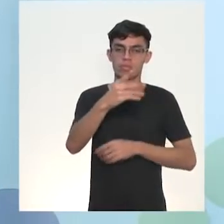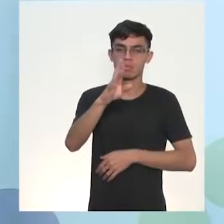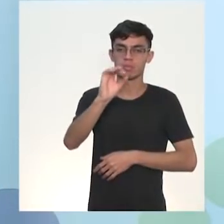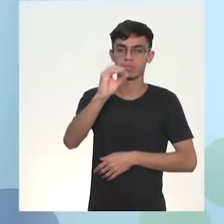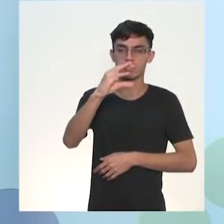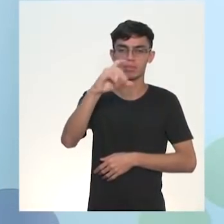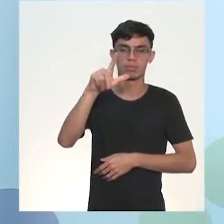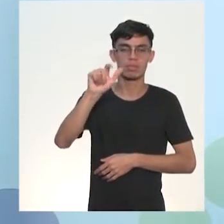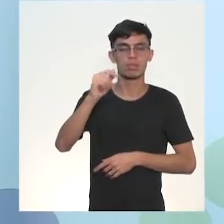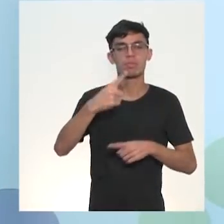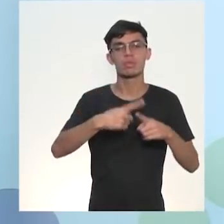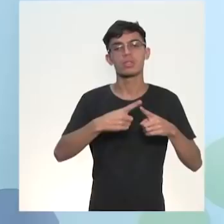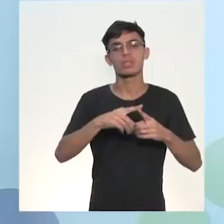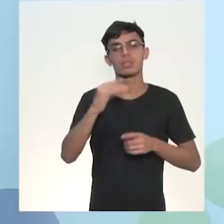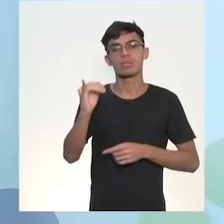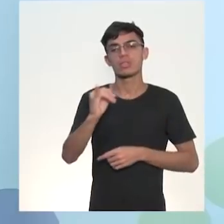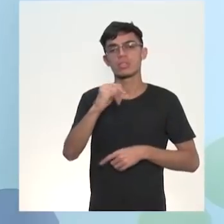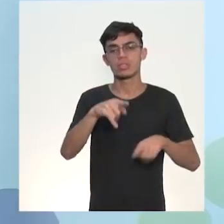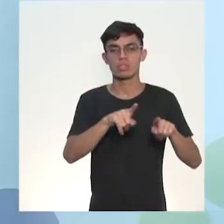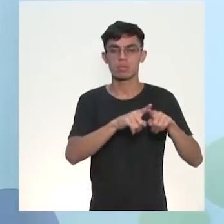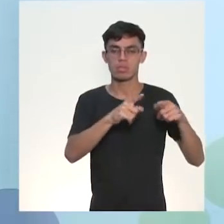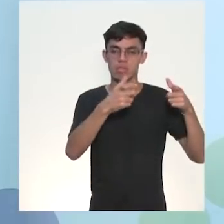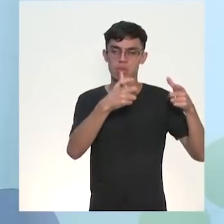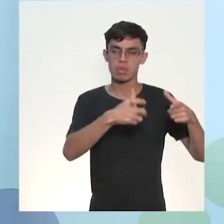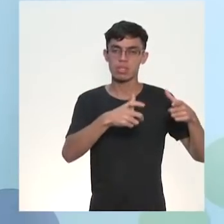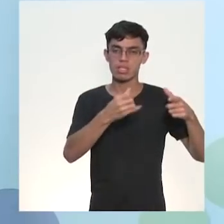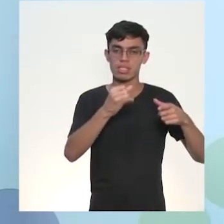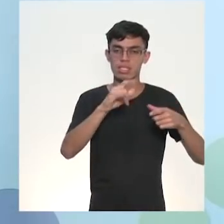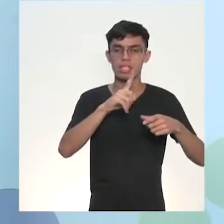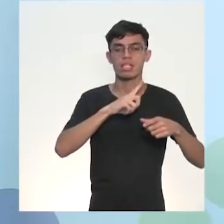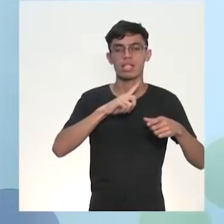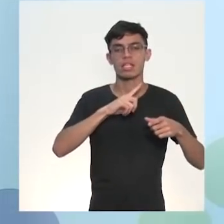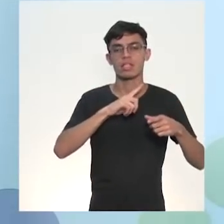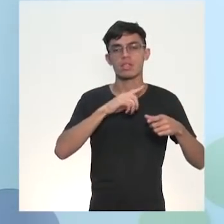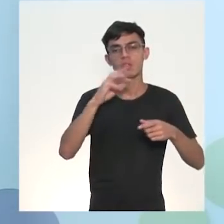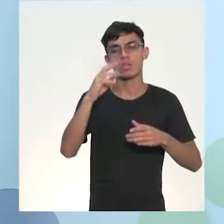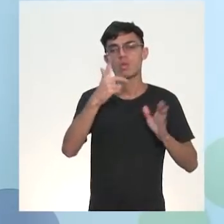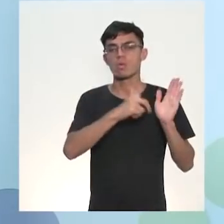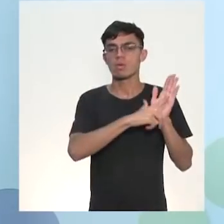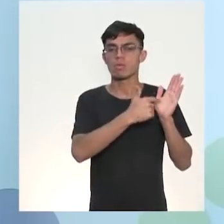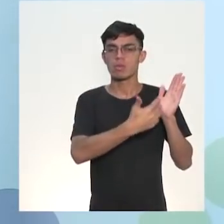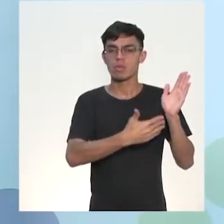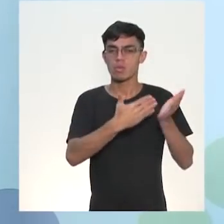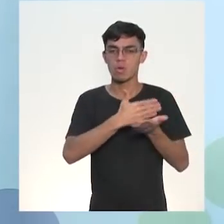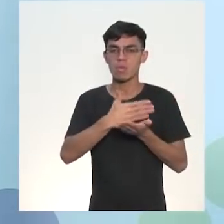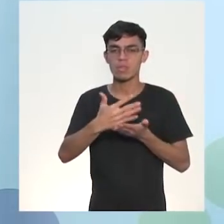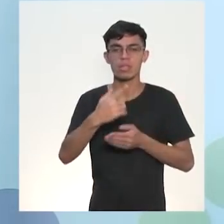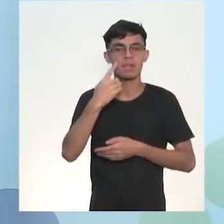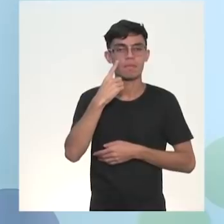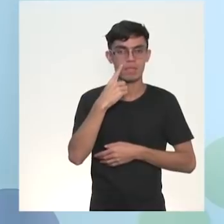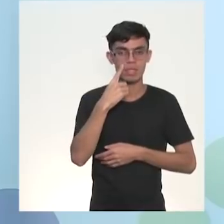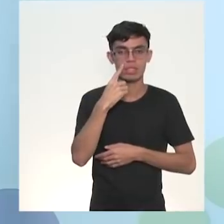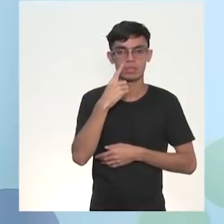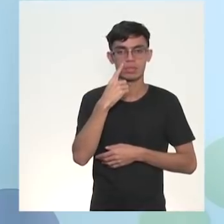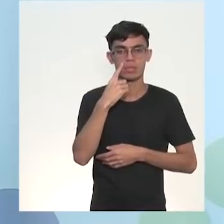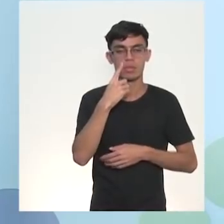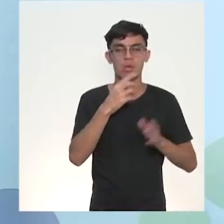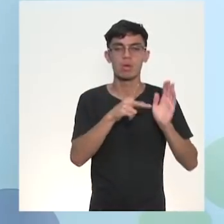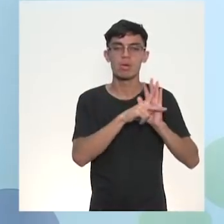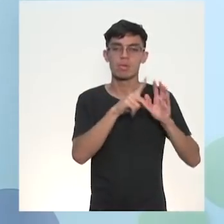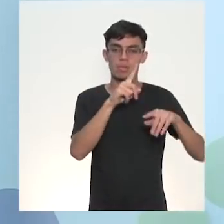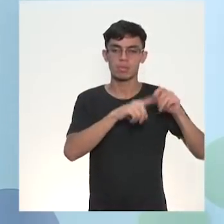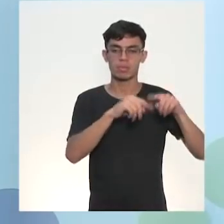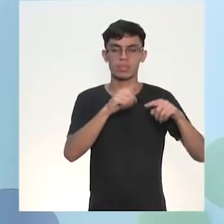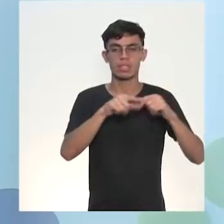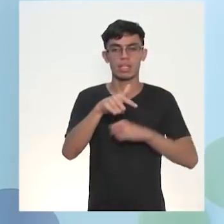Por que é importante no ambiente também, ou ver se tem o selo Procel, começar a verificar os selos dos eletrodomésticos antes de